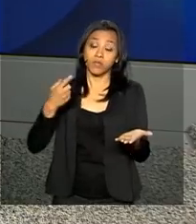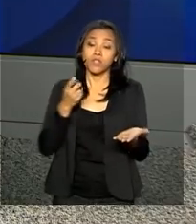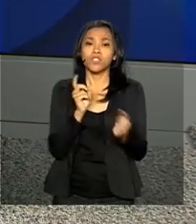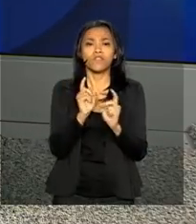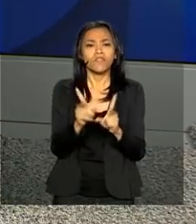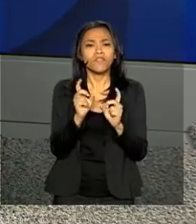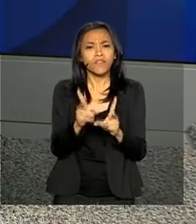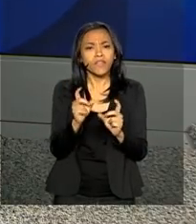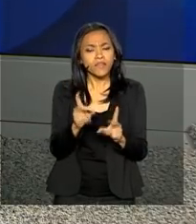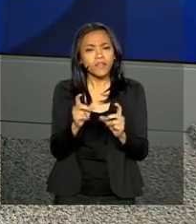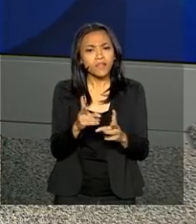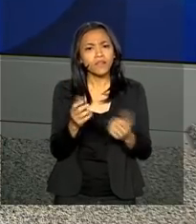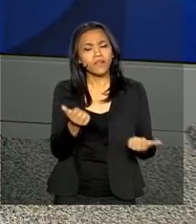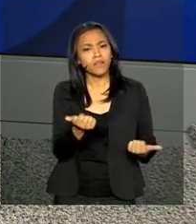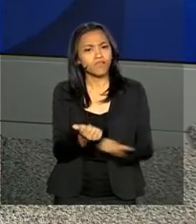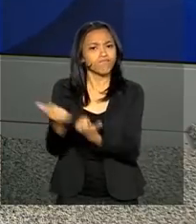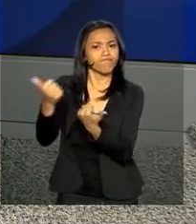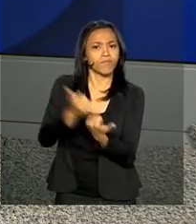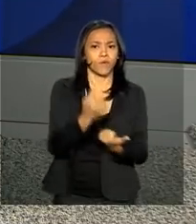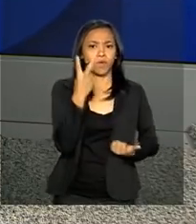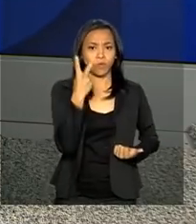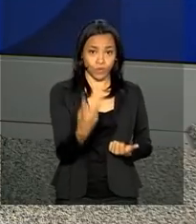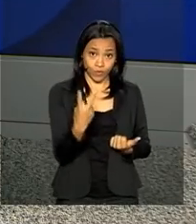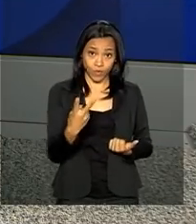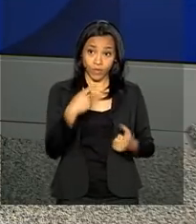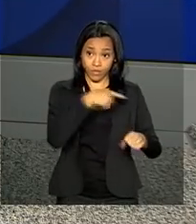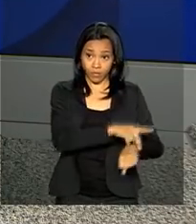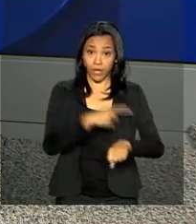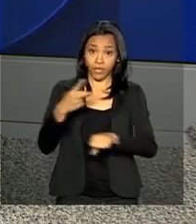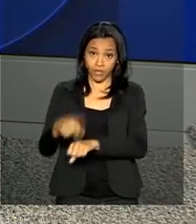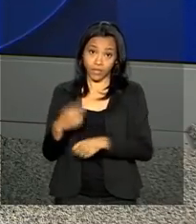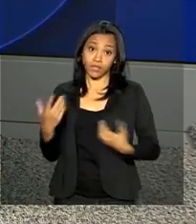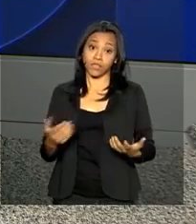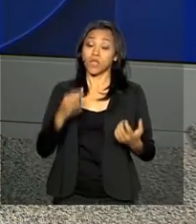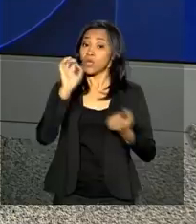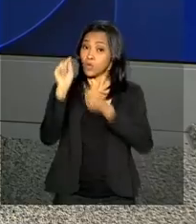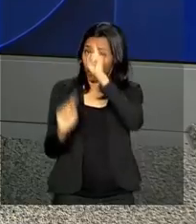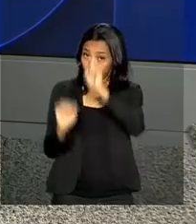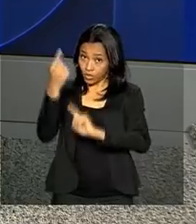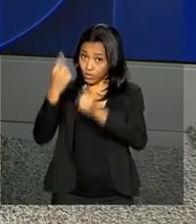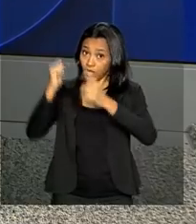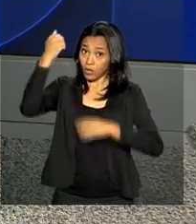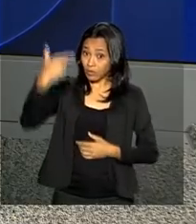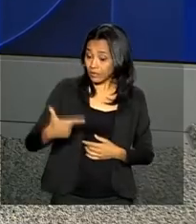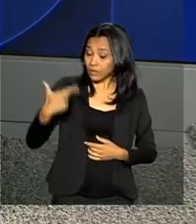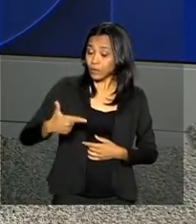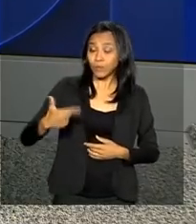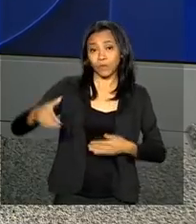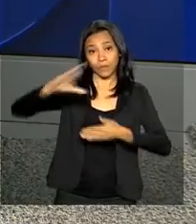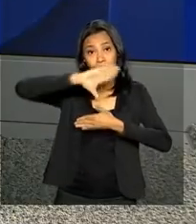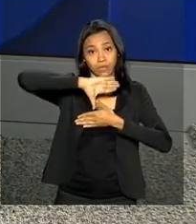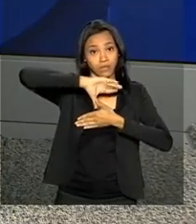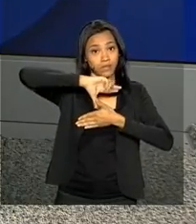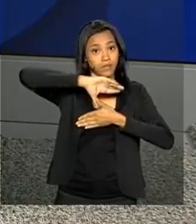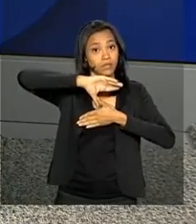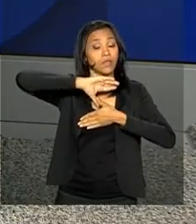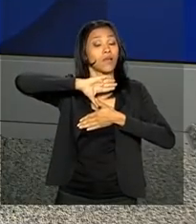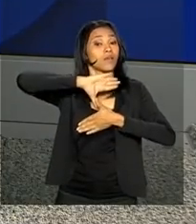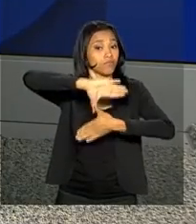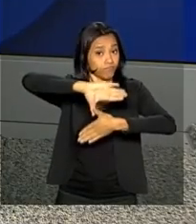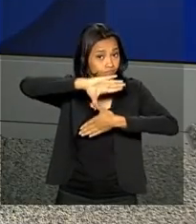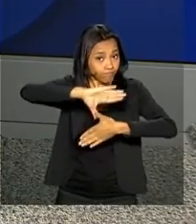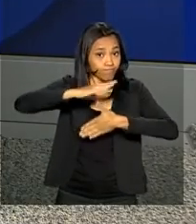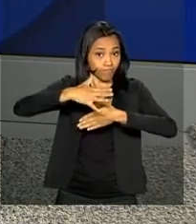investimentos entre os dois países o Chile já é o nosso segundo maior parceiro comercial na América do Sul no ano passado as